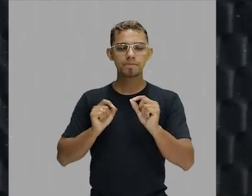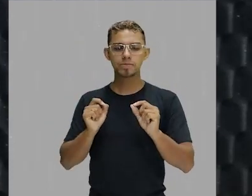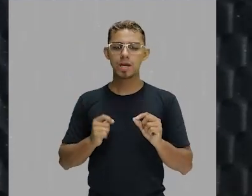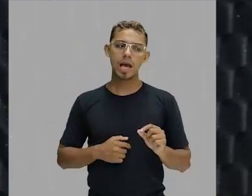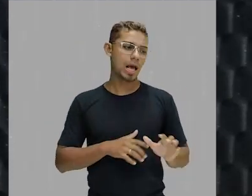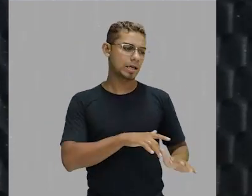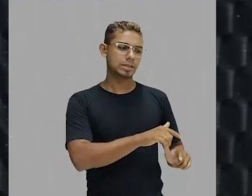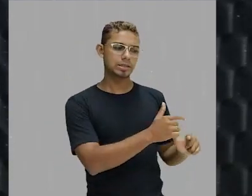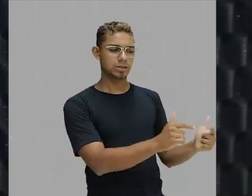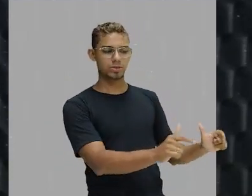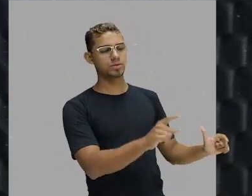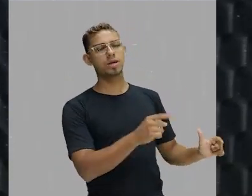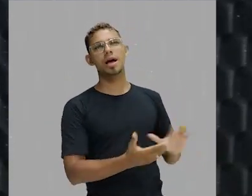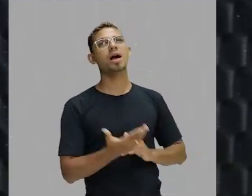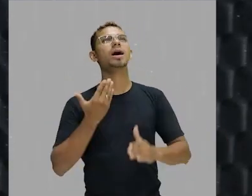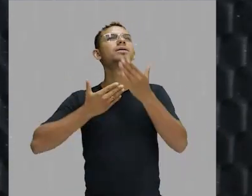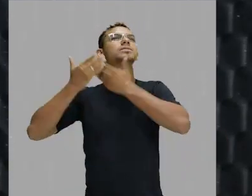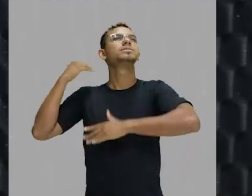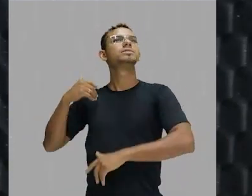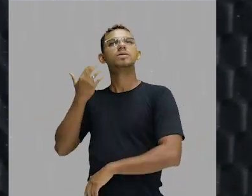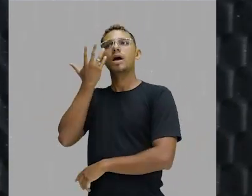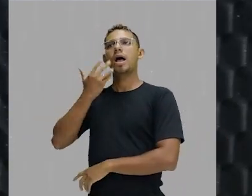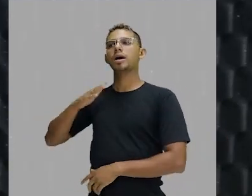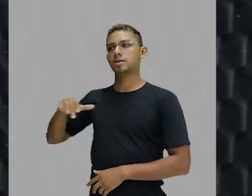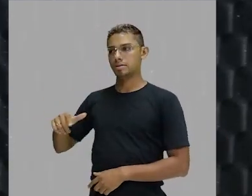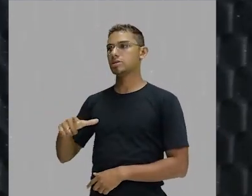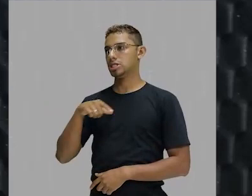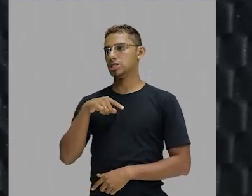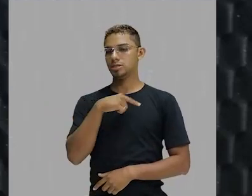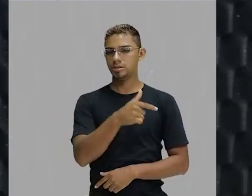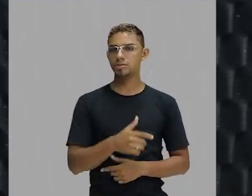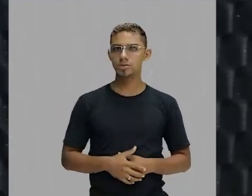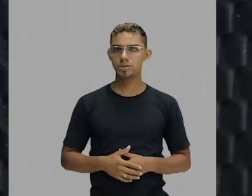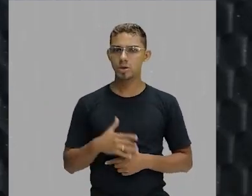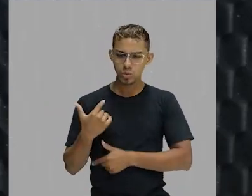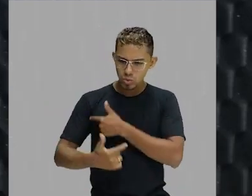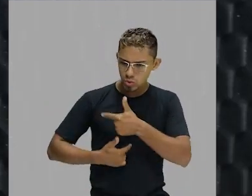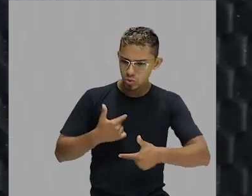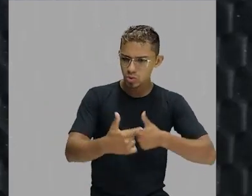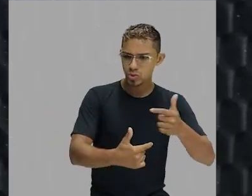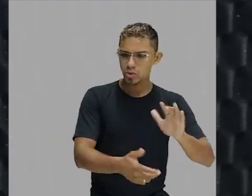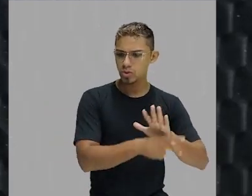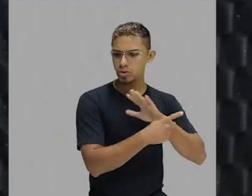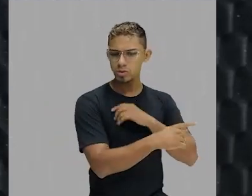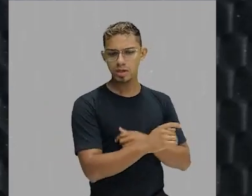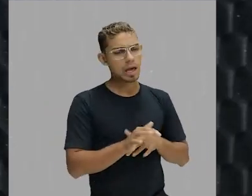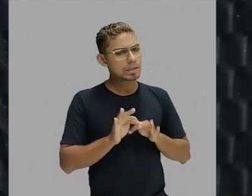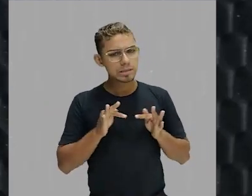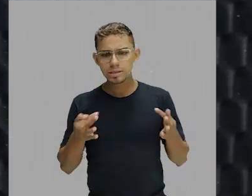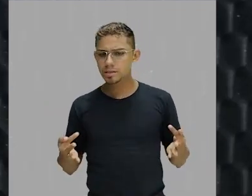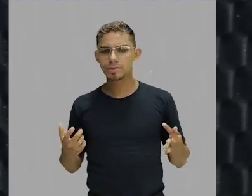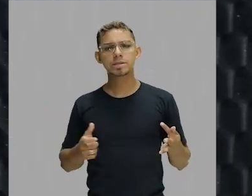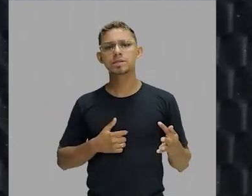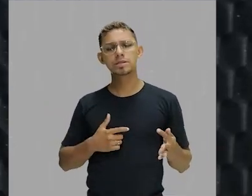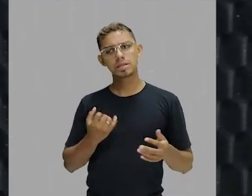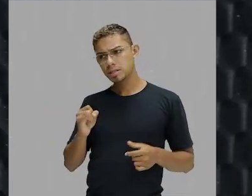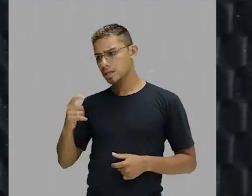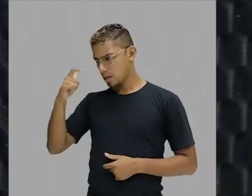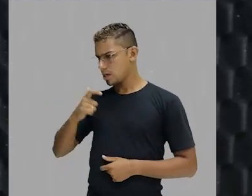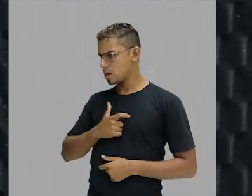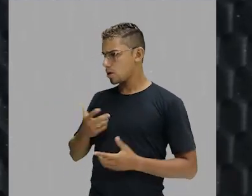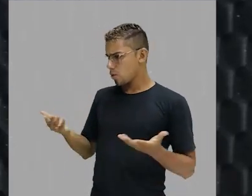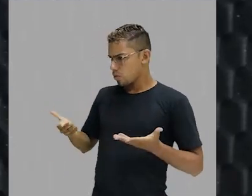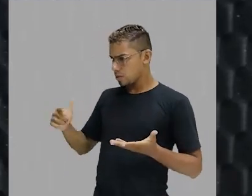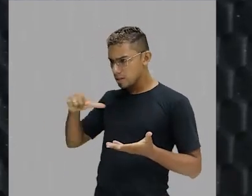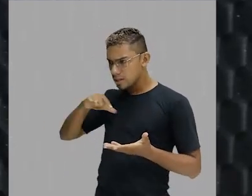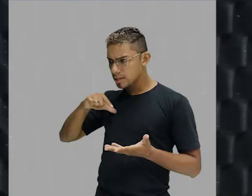tem, quando eu era criança tinha isso aqui. Então, lute para preservar. É uma coisa simples. Se você vai ter, outras gerações no futuro